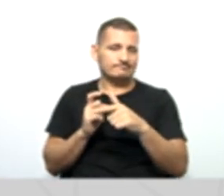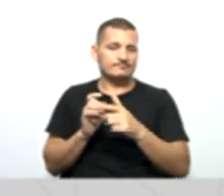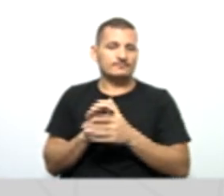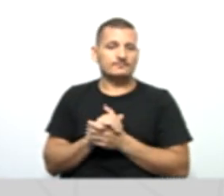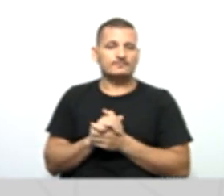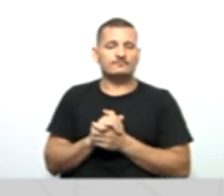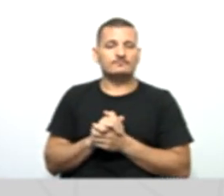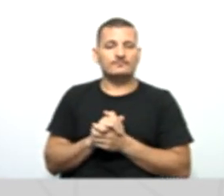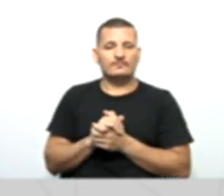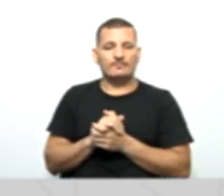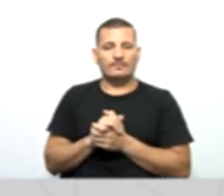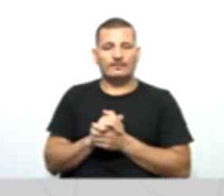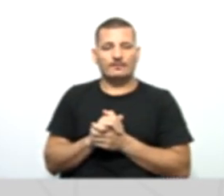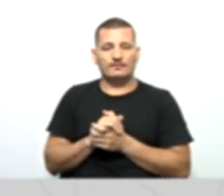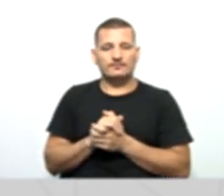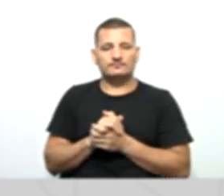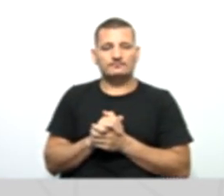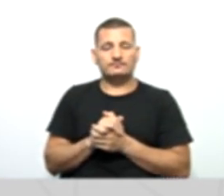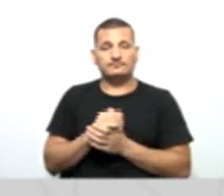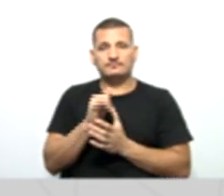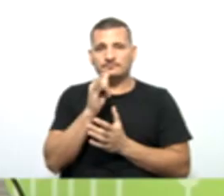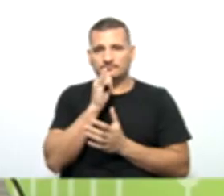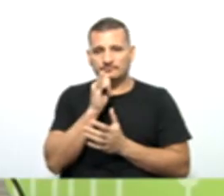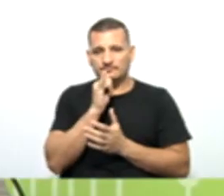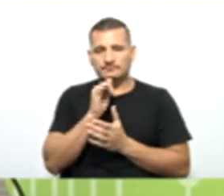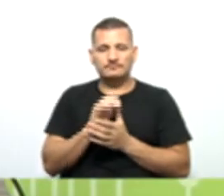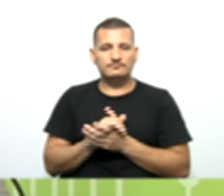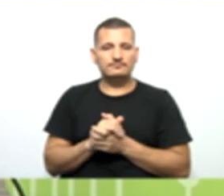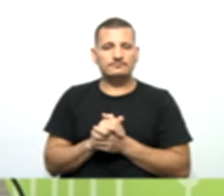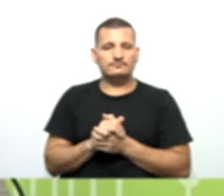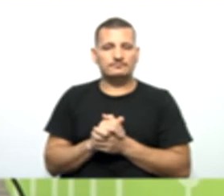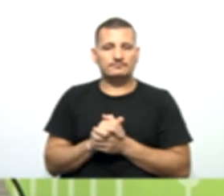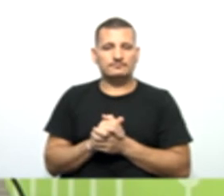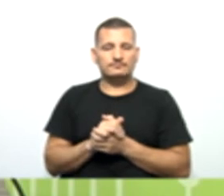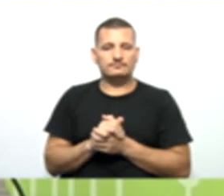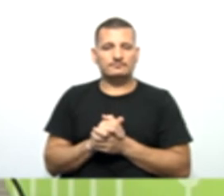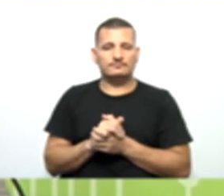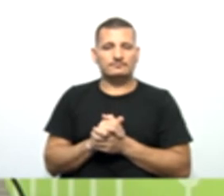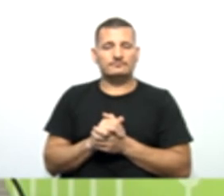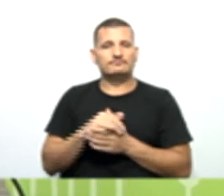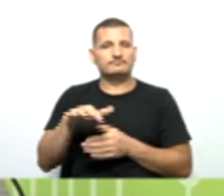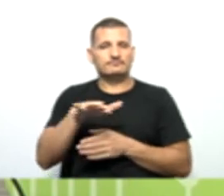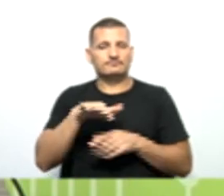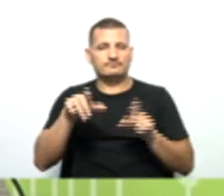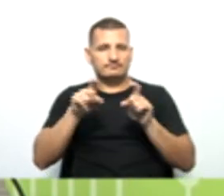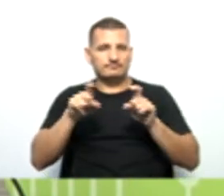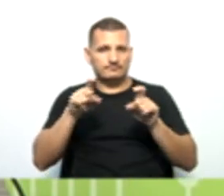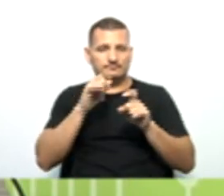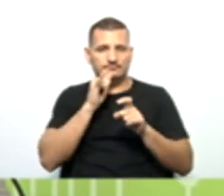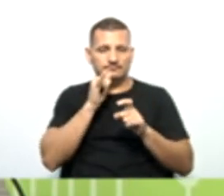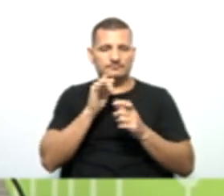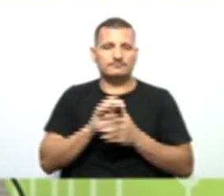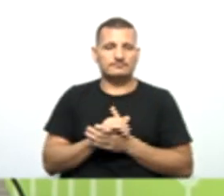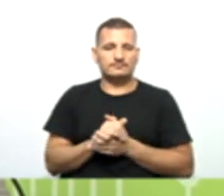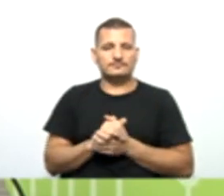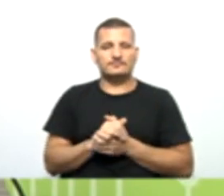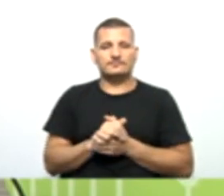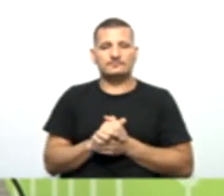geralmente eu não me preocupo. Um exemplo, aí eu já vou trazer aqui para a área de informática, em relação às premissas,